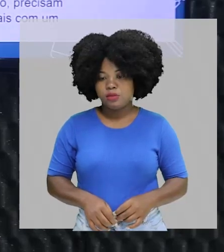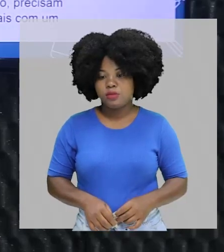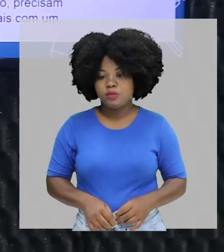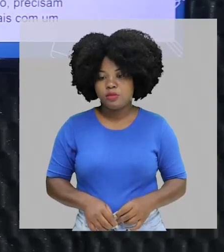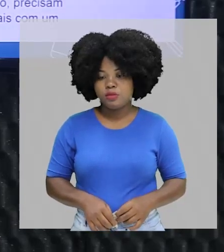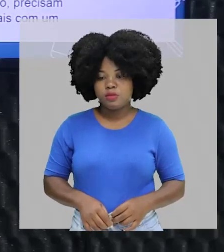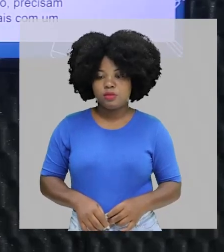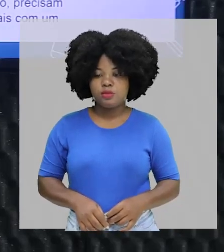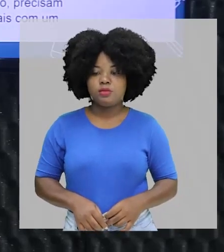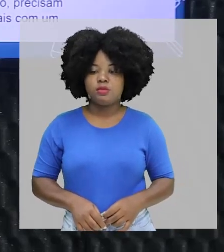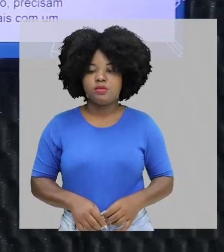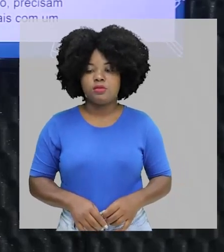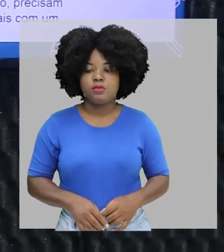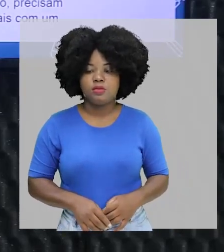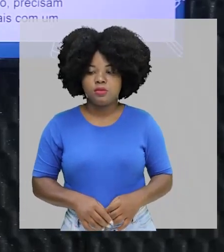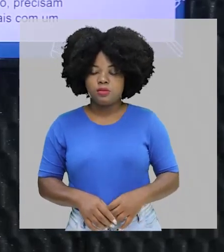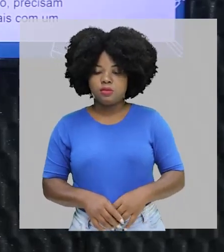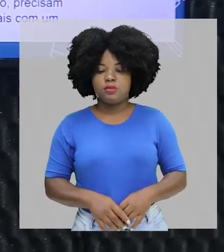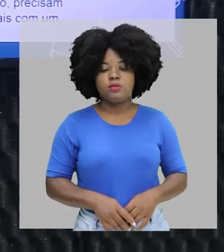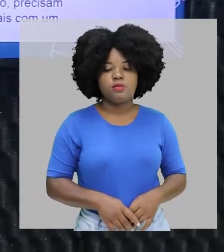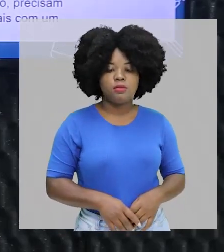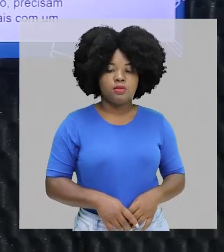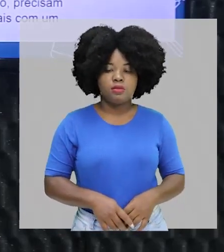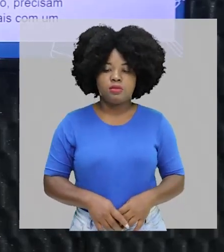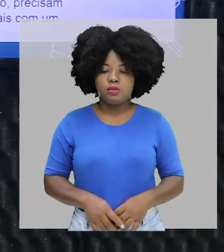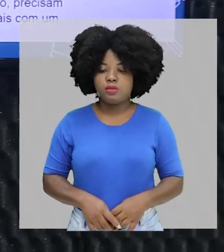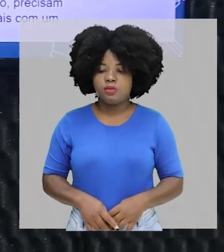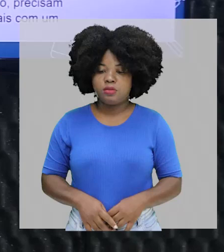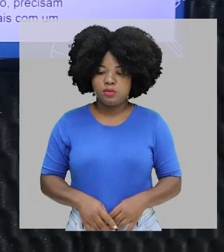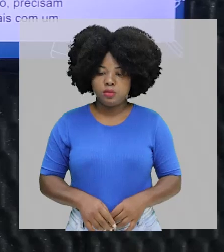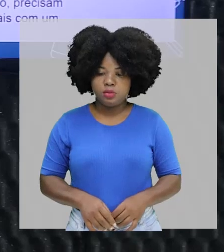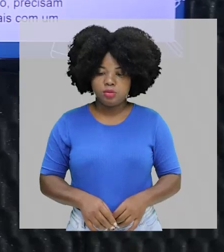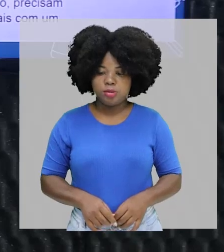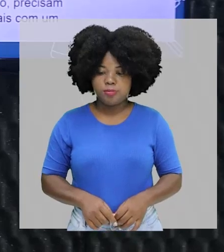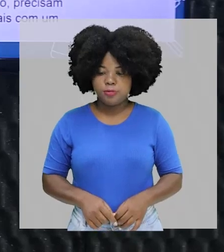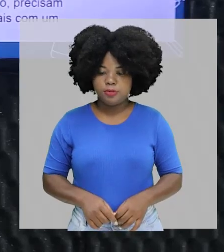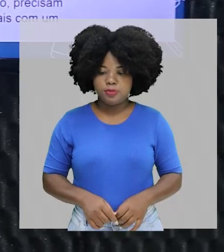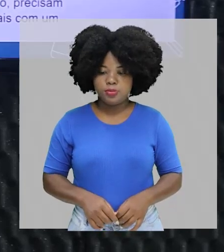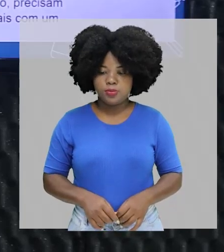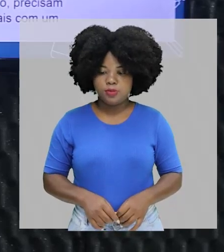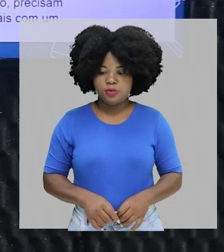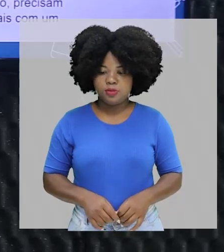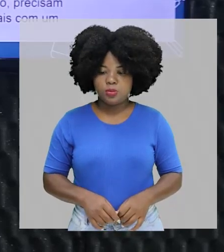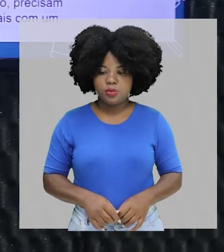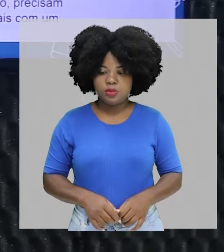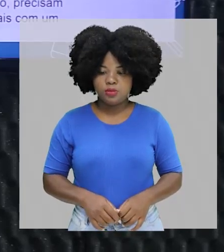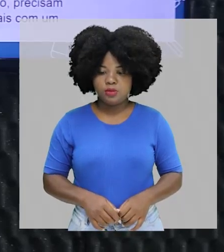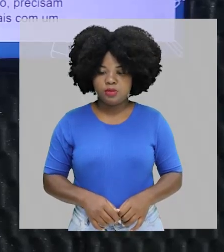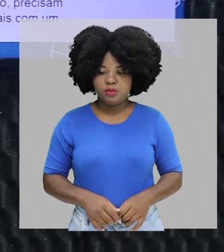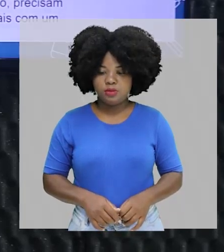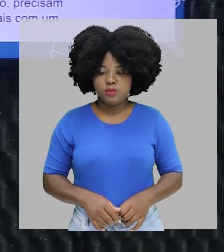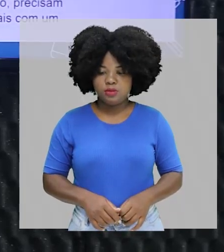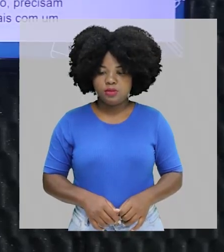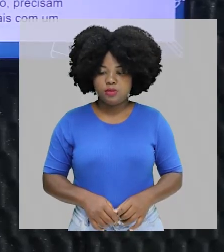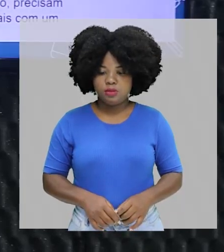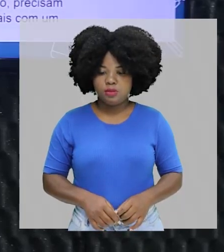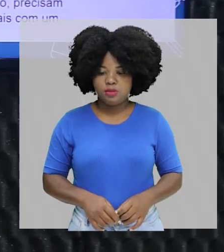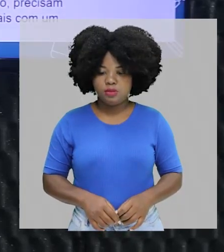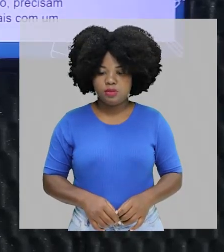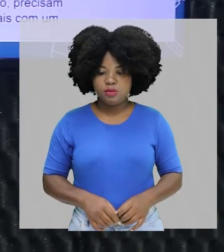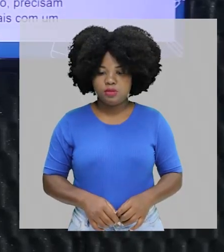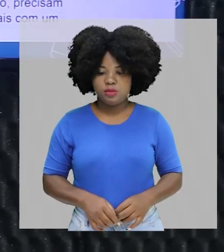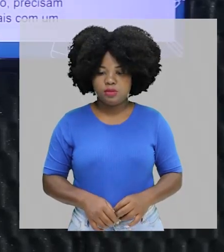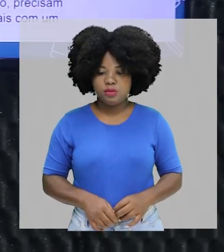realizar radiografias, né, do abdômen ou da bacia. Mulheres em idade fértil devem fazer o exame